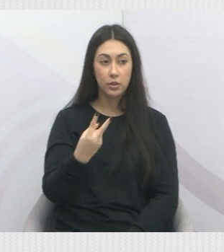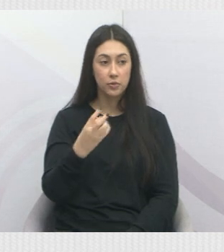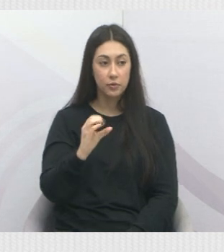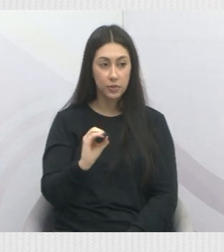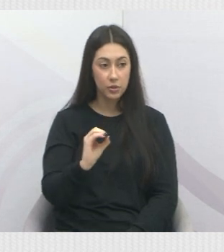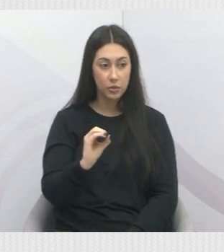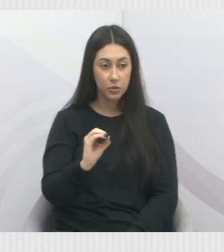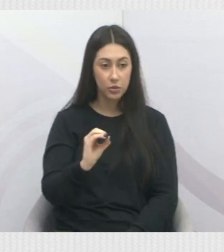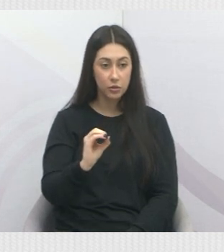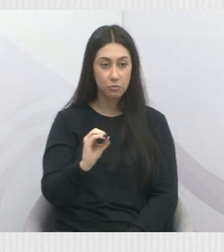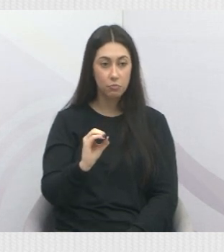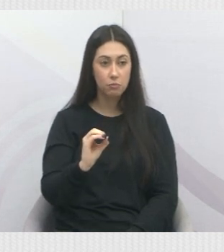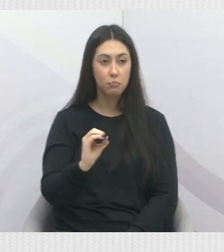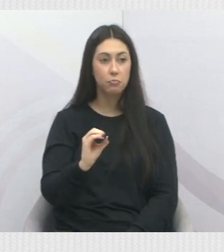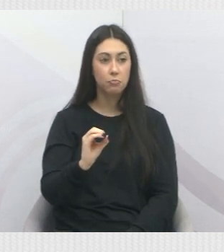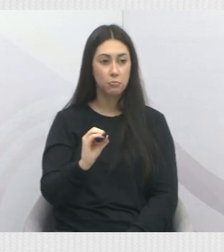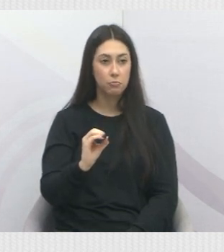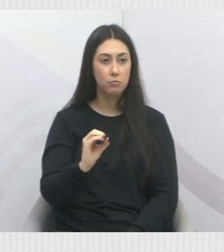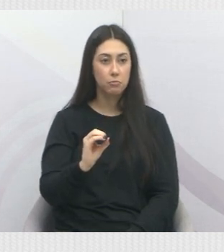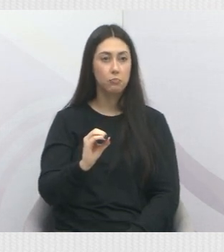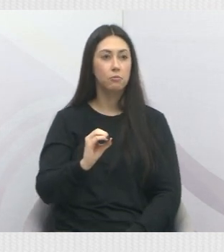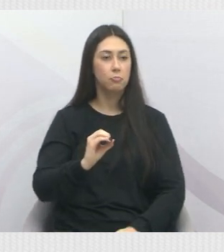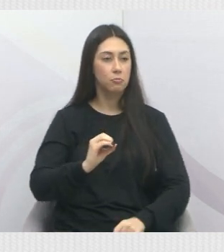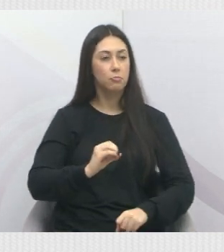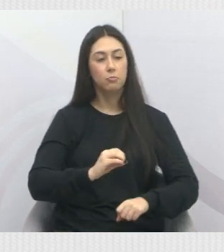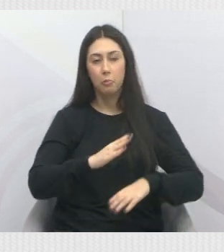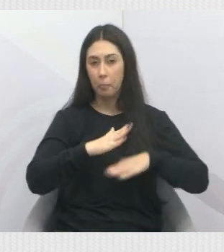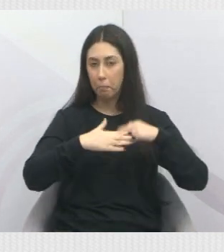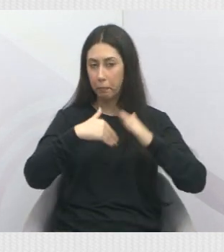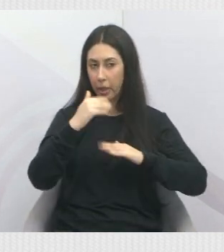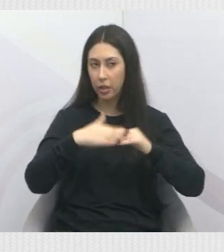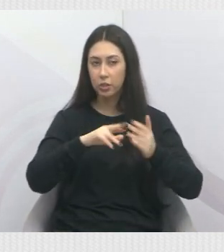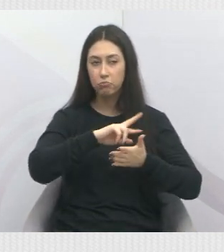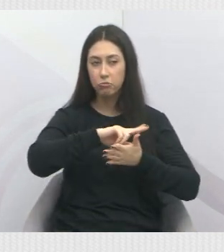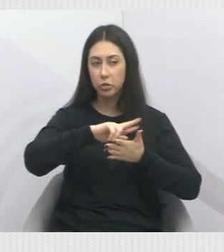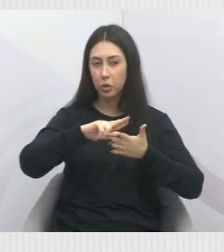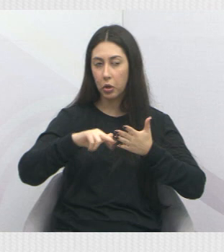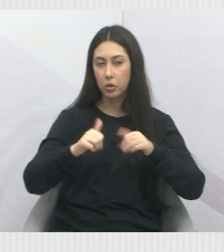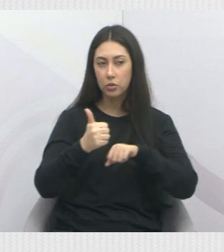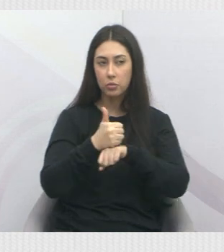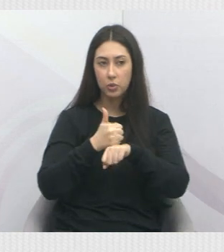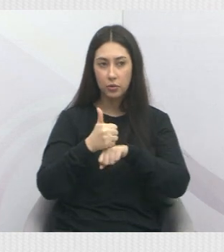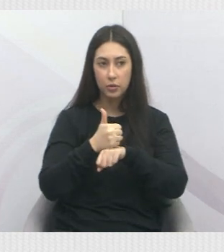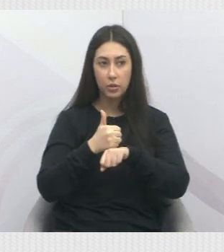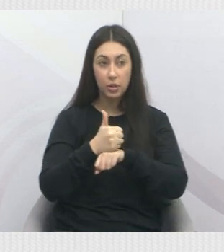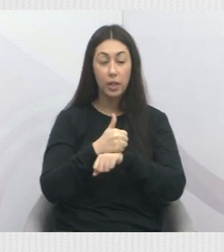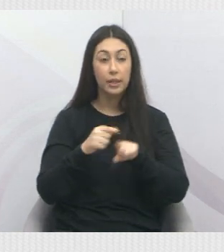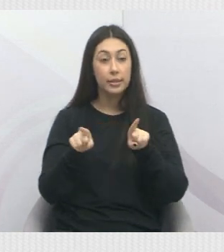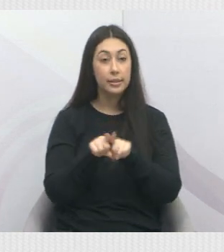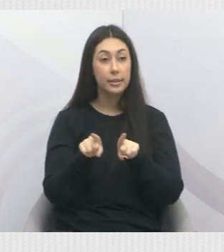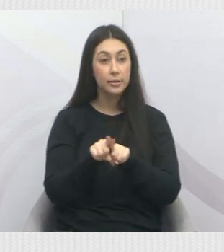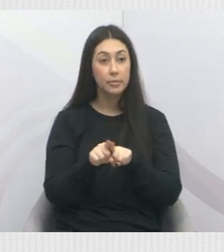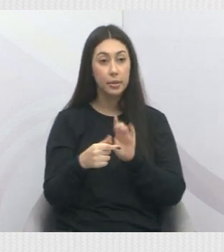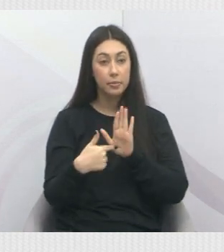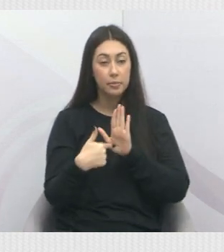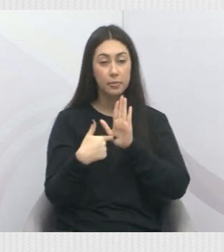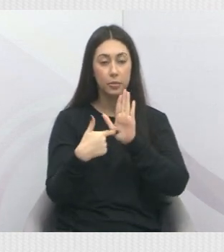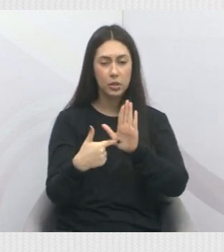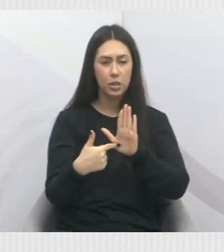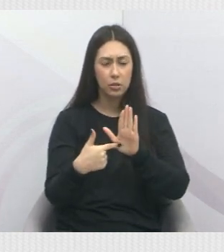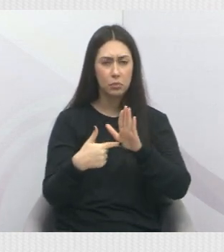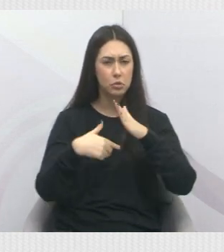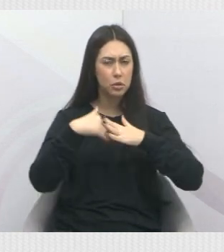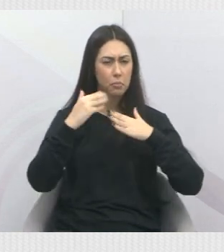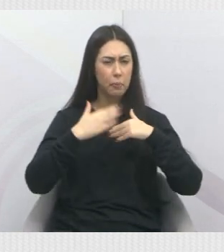402.520 procedimentos de outros profissionais de nível superior. Destacando que esses